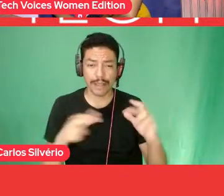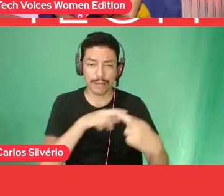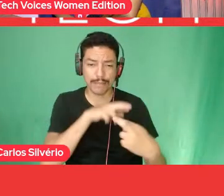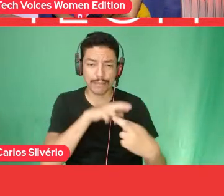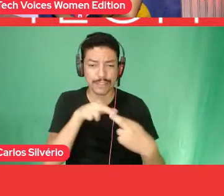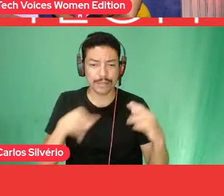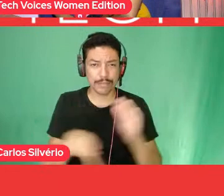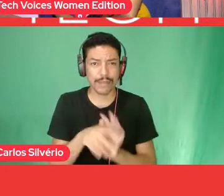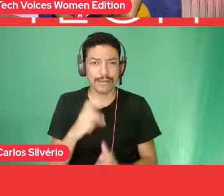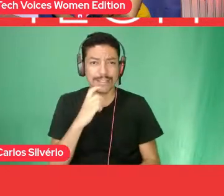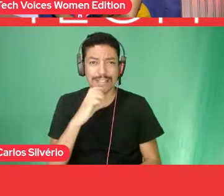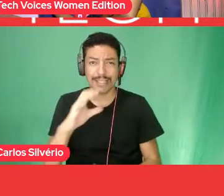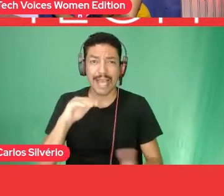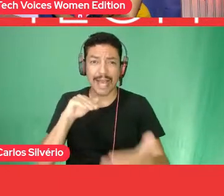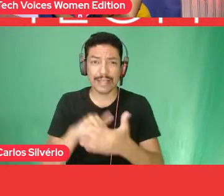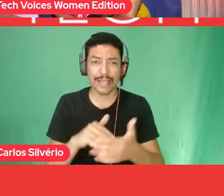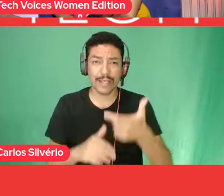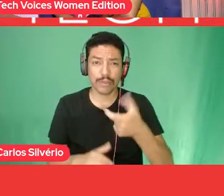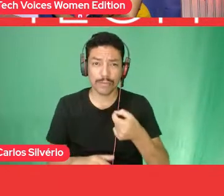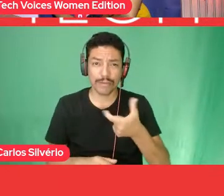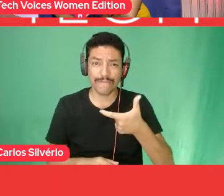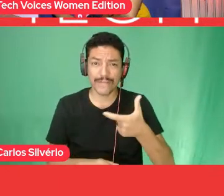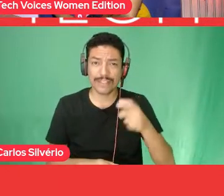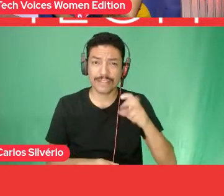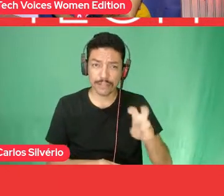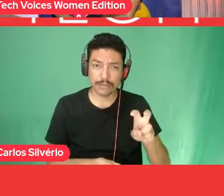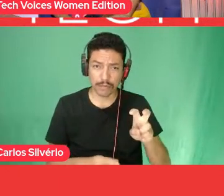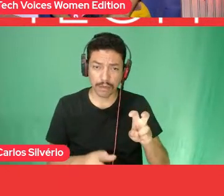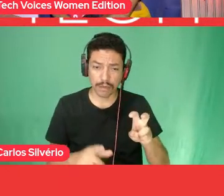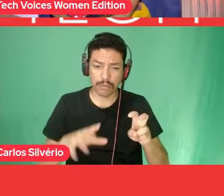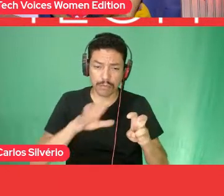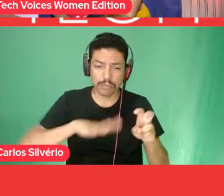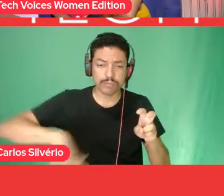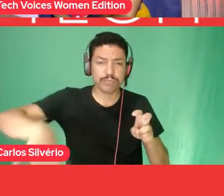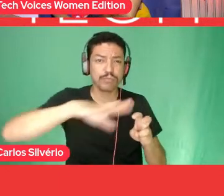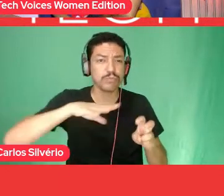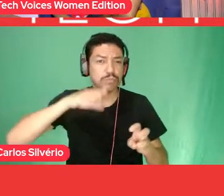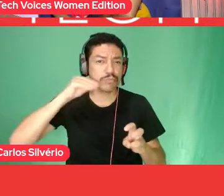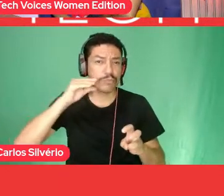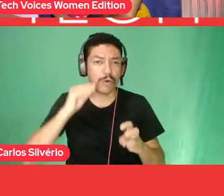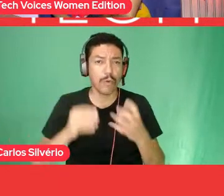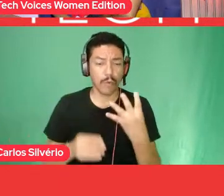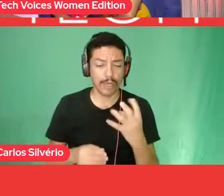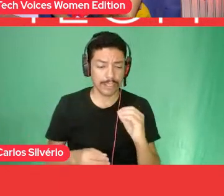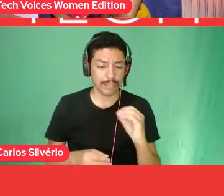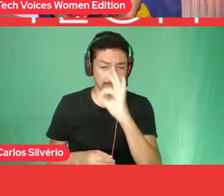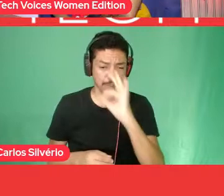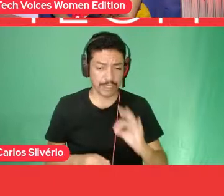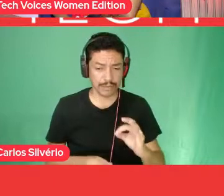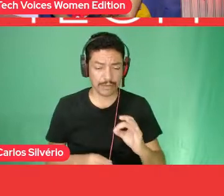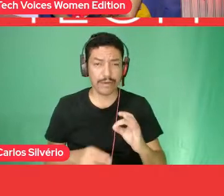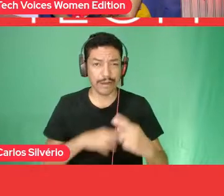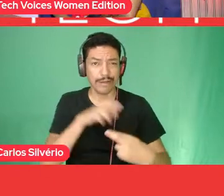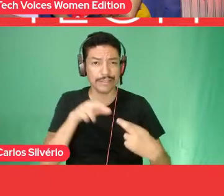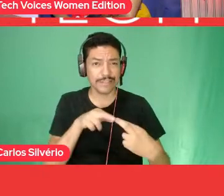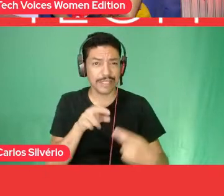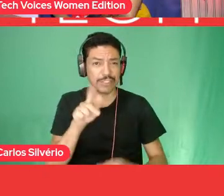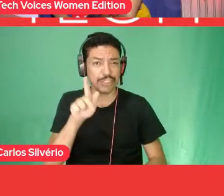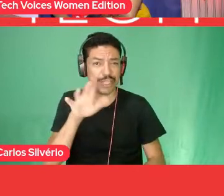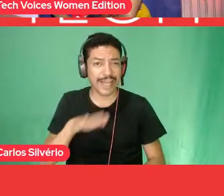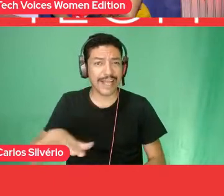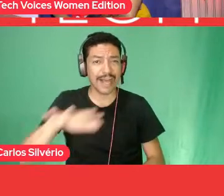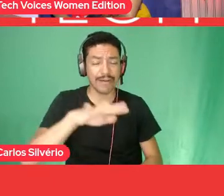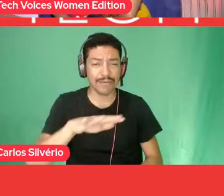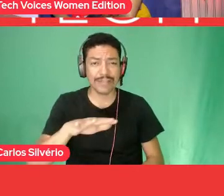até 2025 para 40% de representatividade geral e 35% na alta liderança, né? Acho que